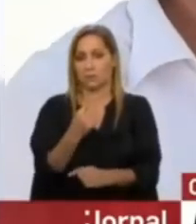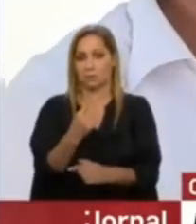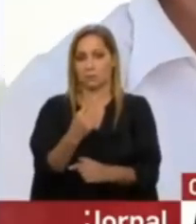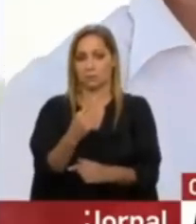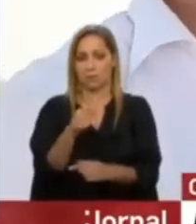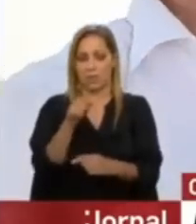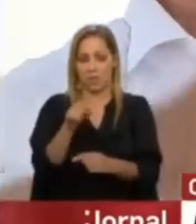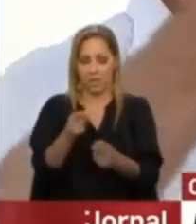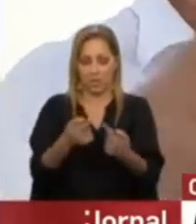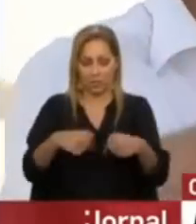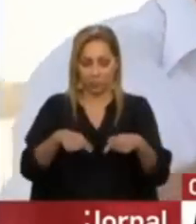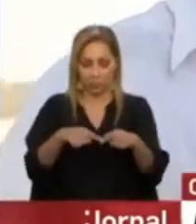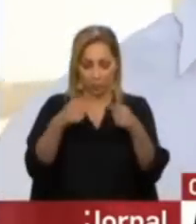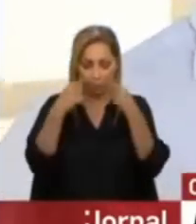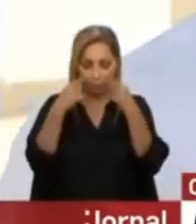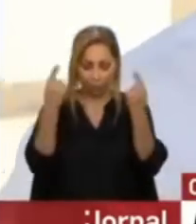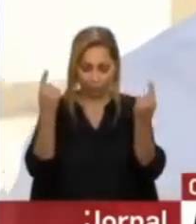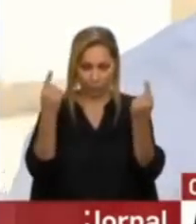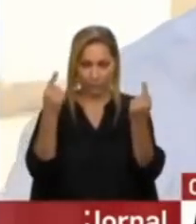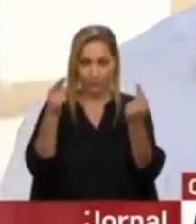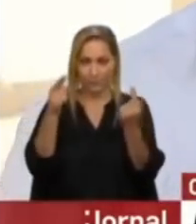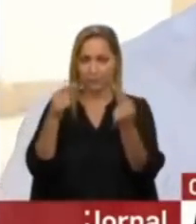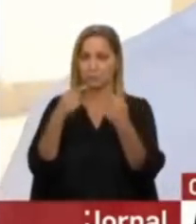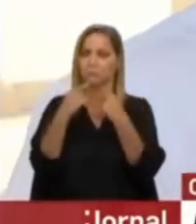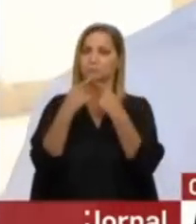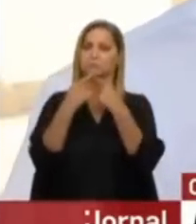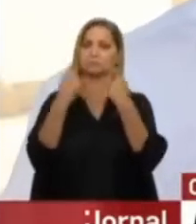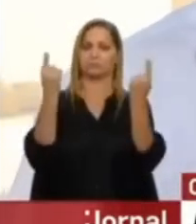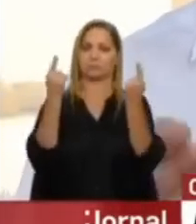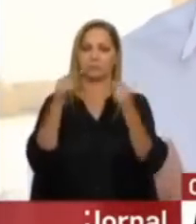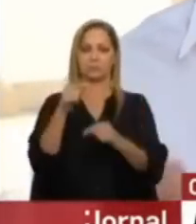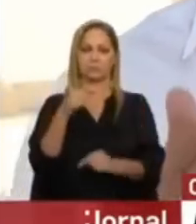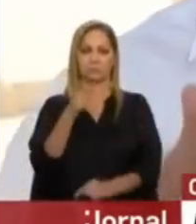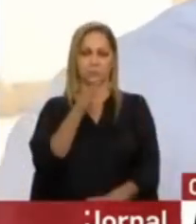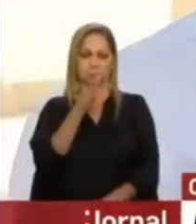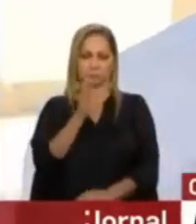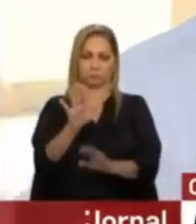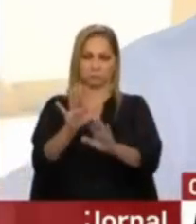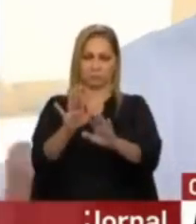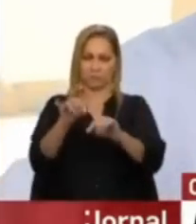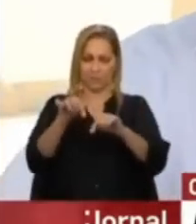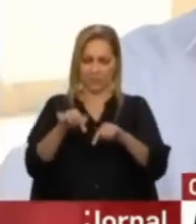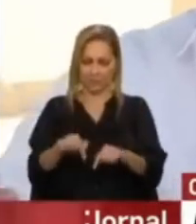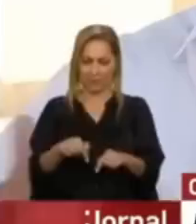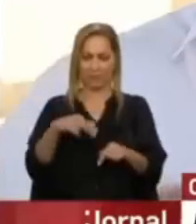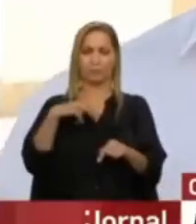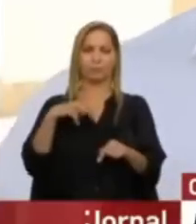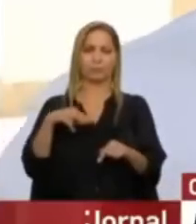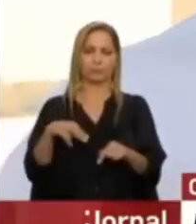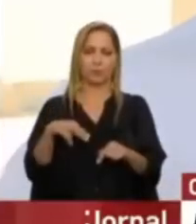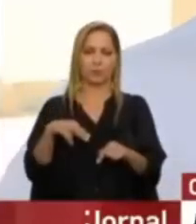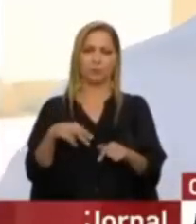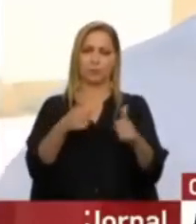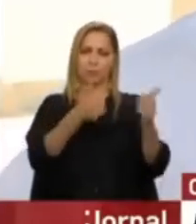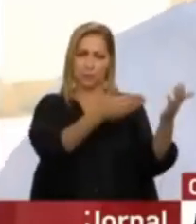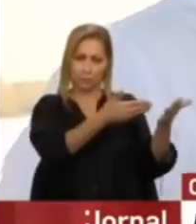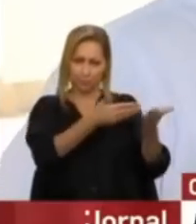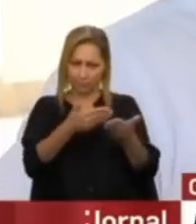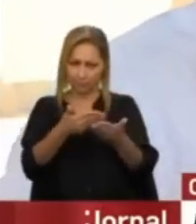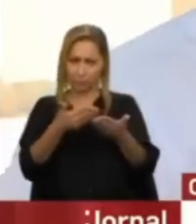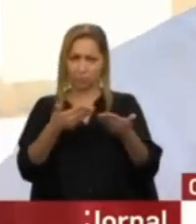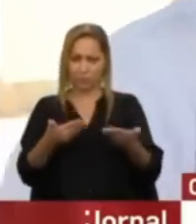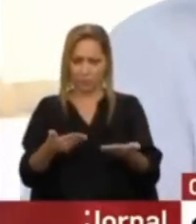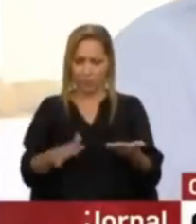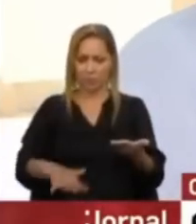na reunião pública em que eles fizeram essa proclamação, que, estando em Portugal e sendo bem-vindos a Oliveira do Hospital, tinham